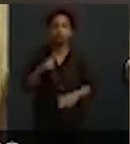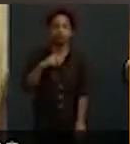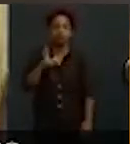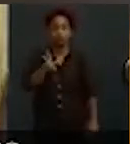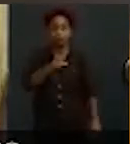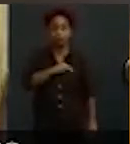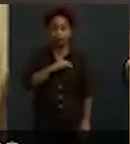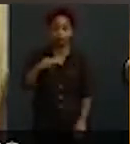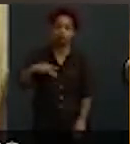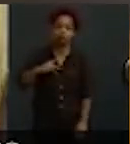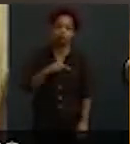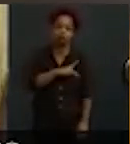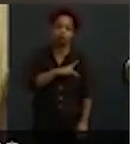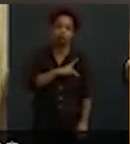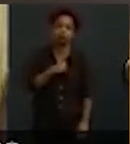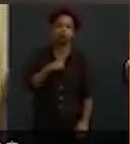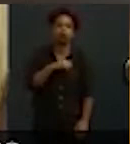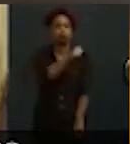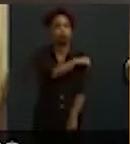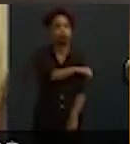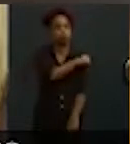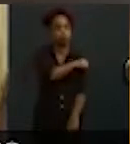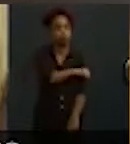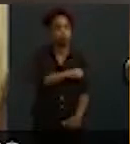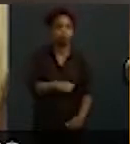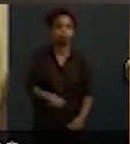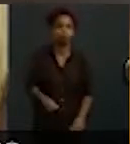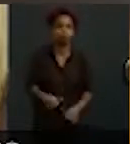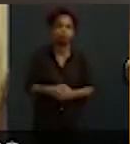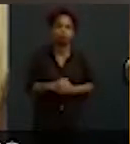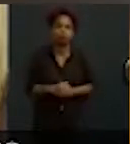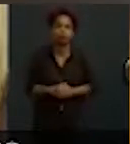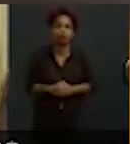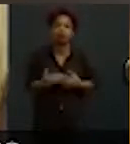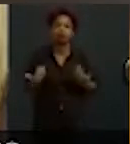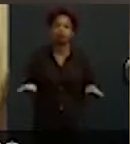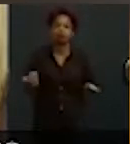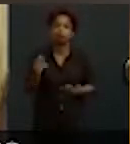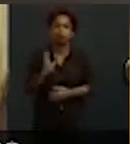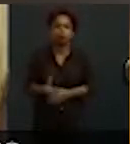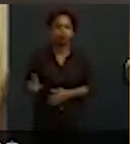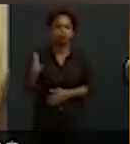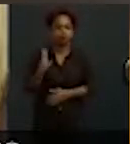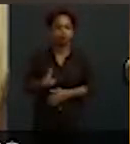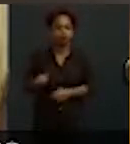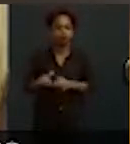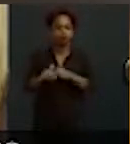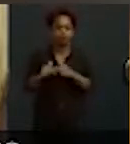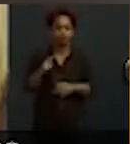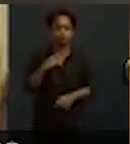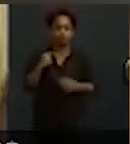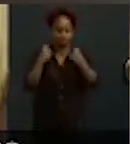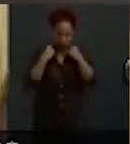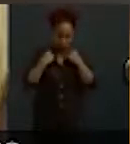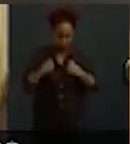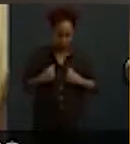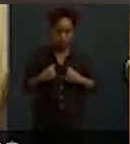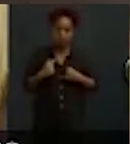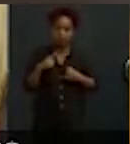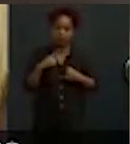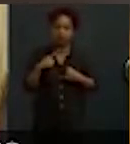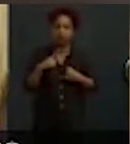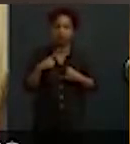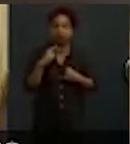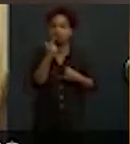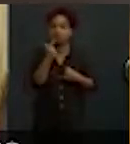Ministério Público do Estado do Rio de Janeiro. A insígnia deve ser usada pendente de uma fita de cor escarlate com